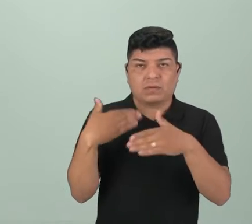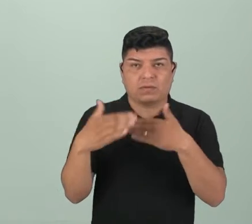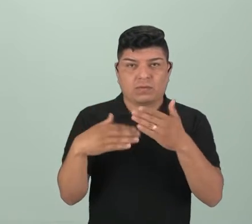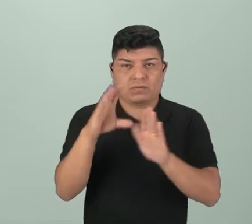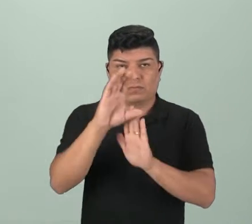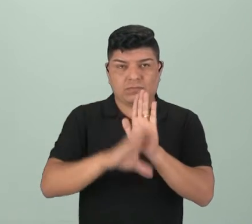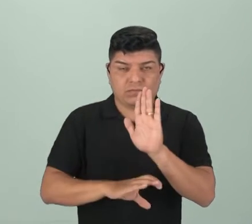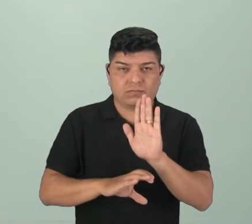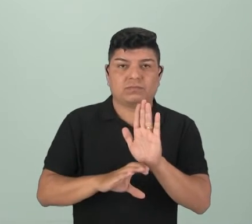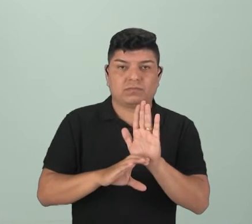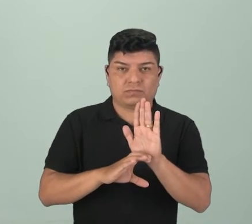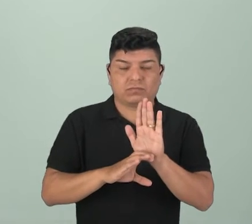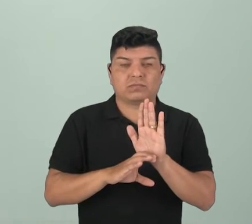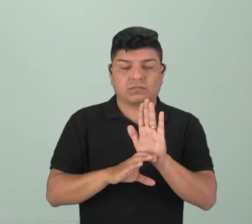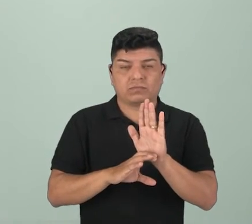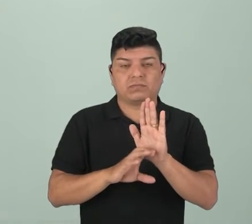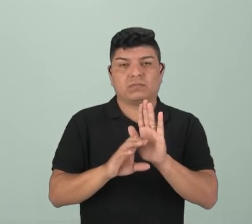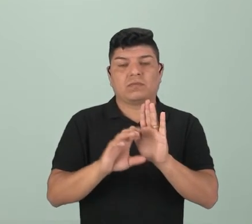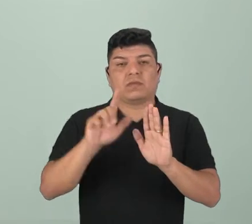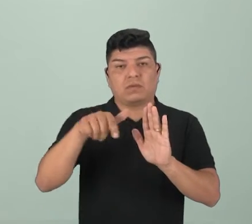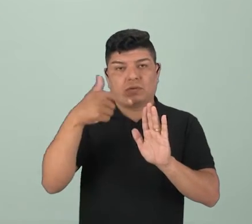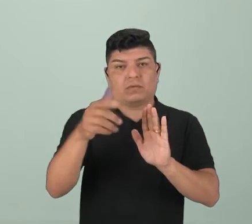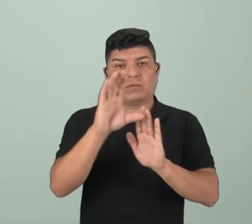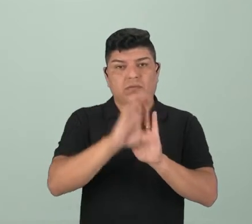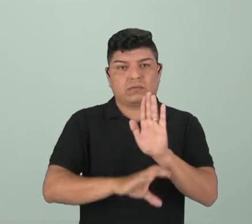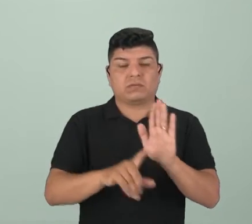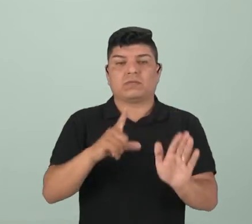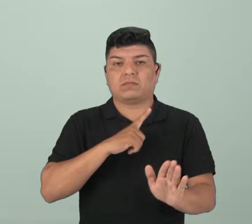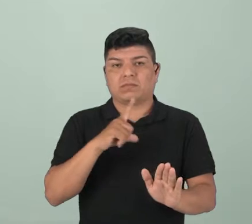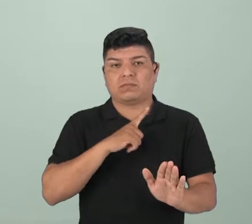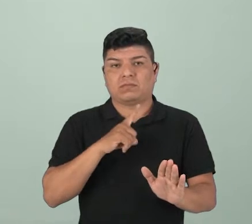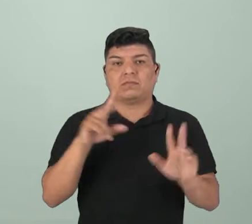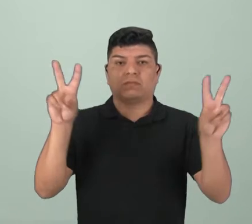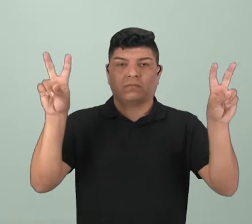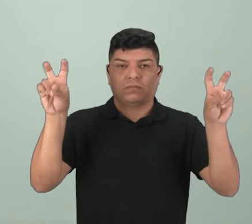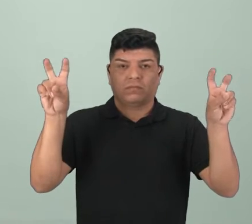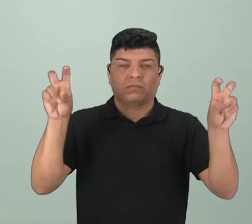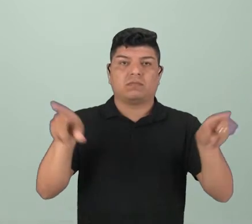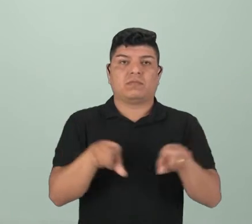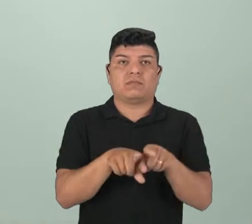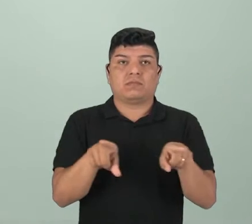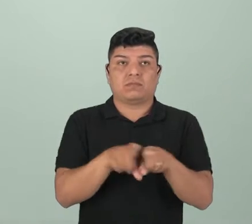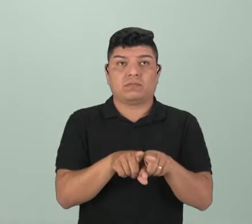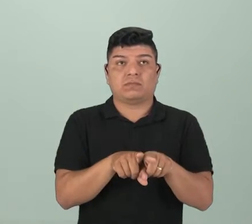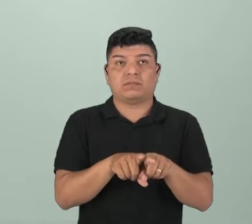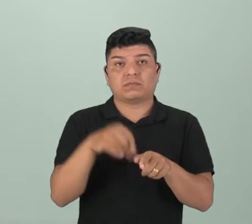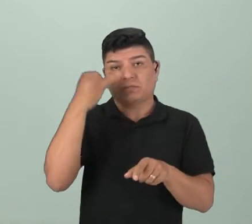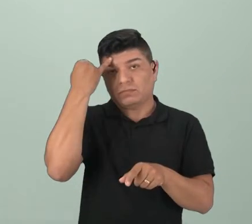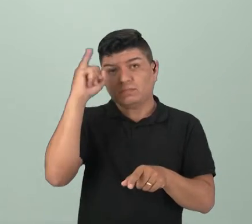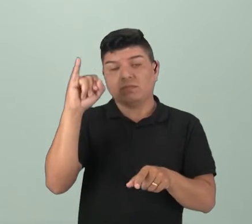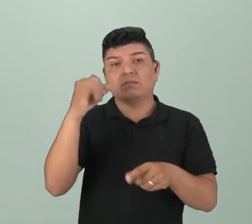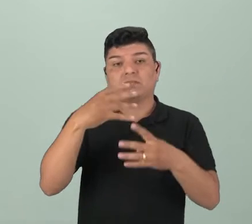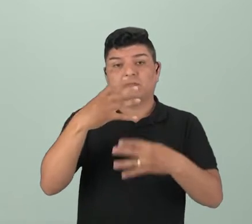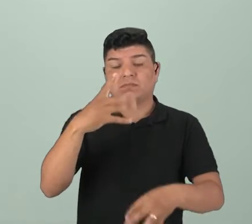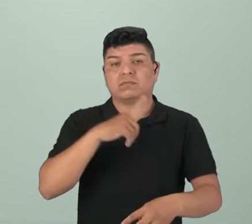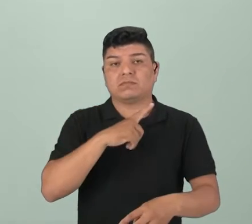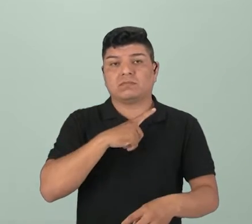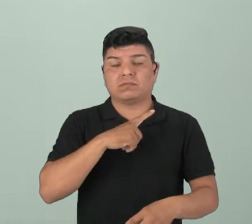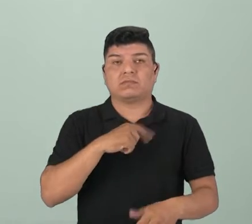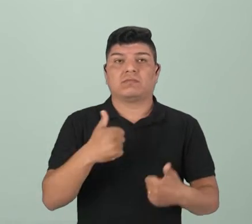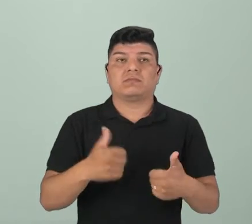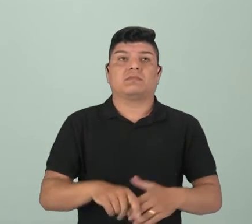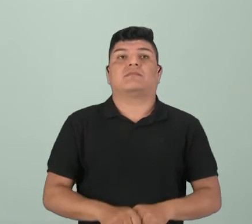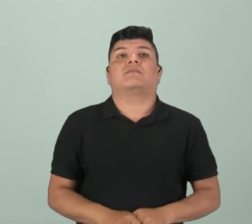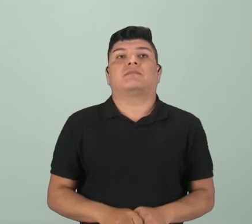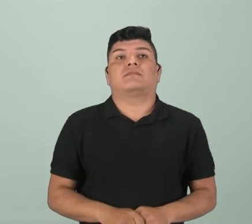Os seus conceitos, outros conceitos que você tenha sobre aquele assunto, aí as ideias e dados que você tem sobre isso,